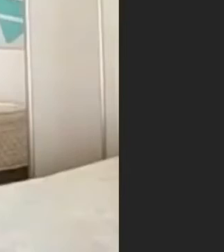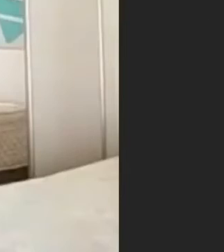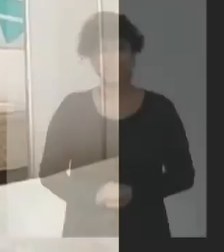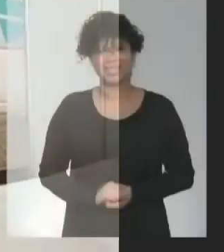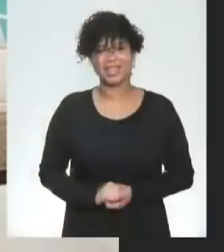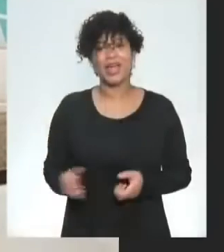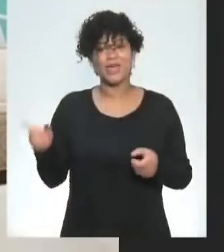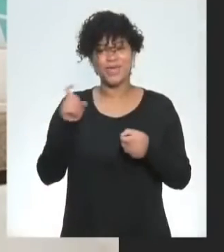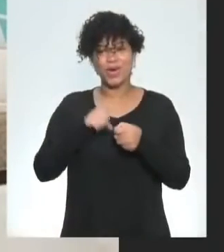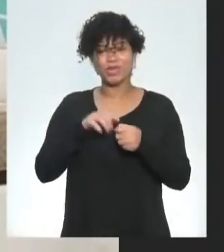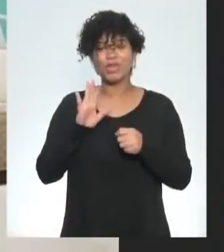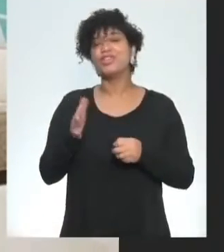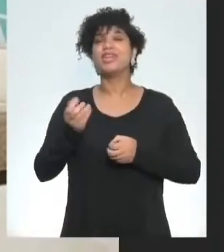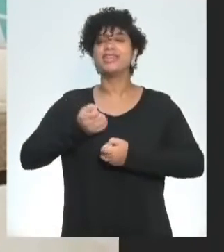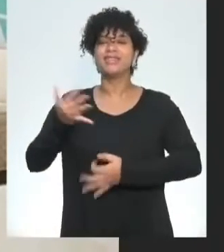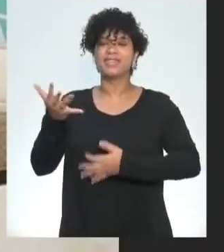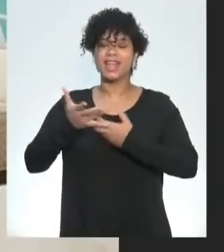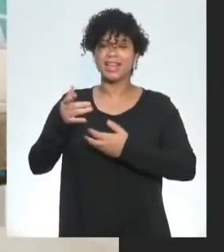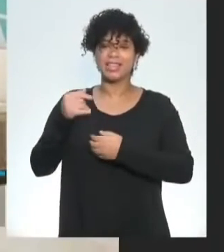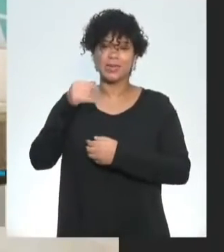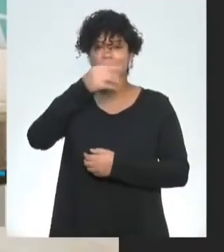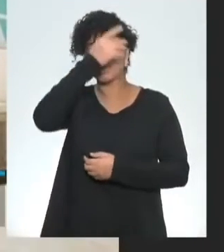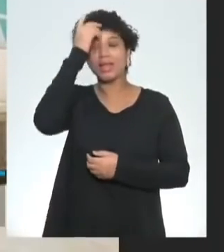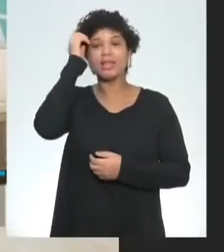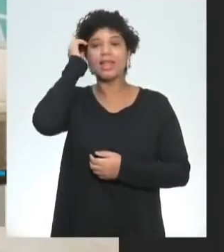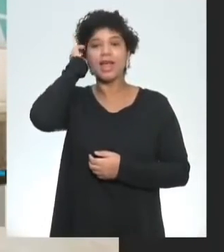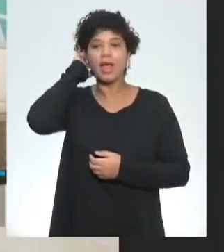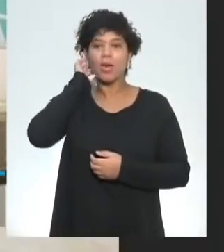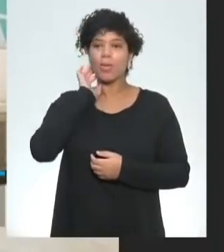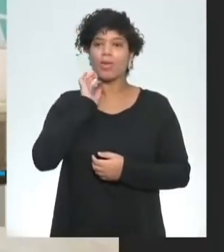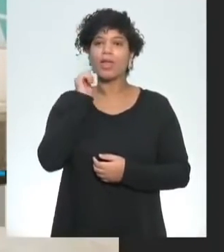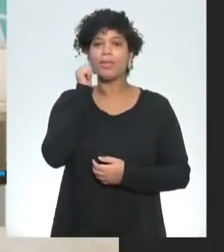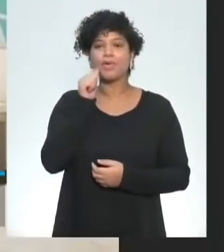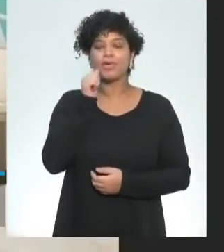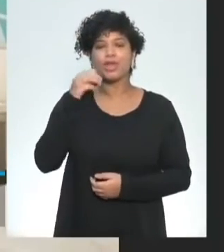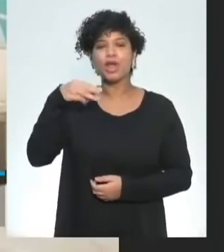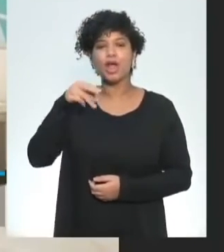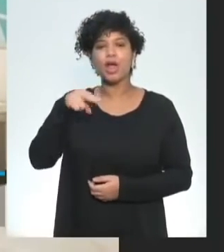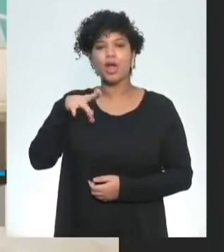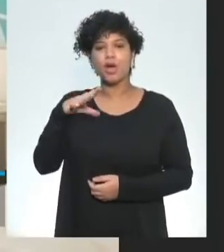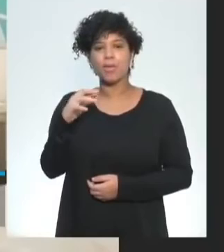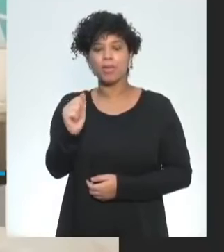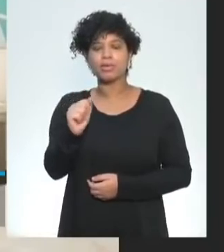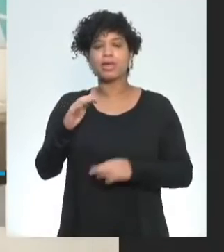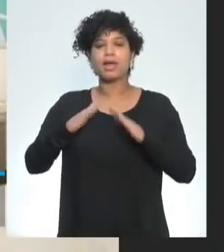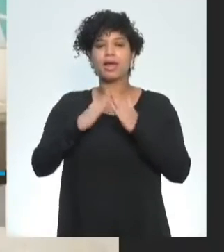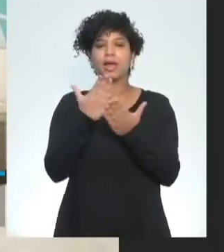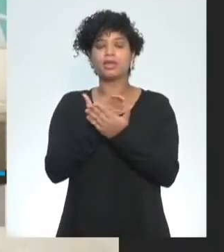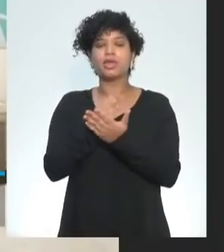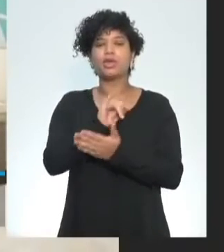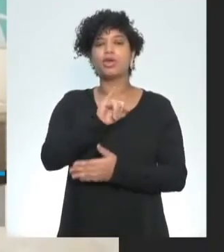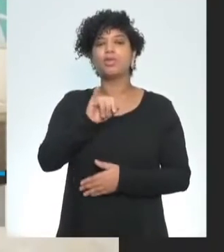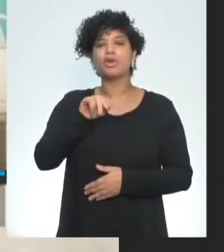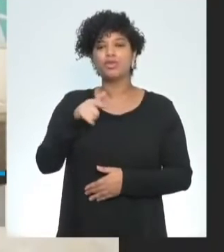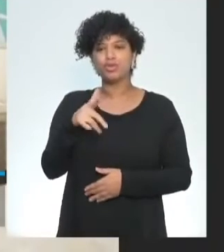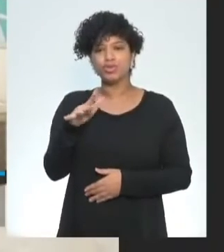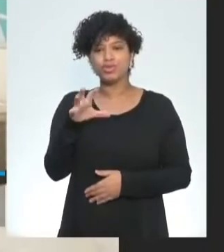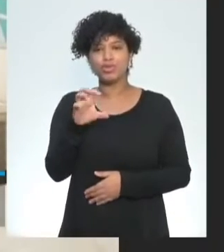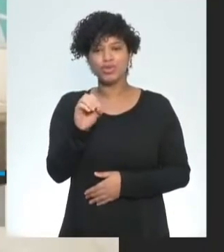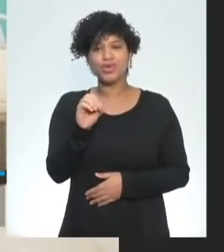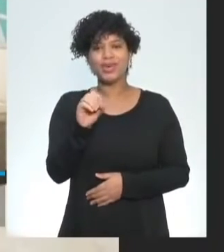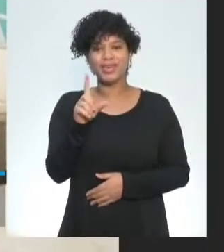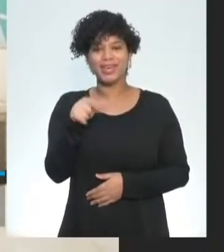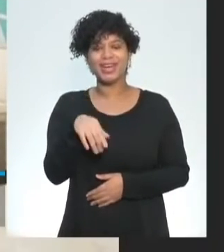E voltamos de mais interação. E olha, já temos aqui a interação da professora Mônica, os alunos da escola João Evangelista Costa,